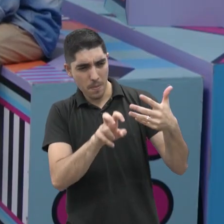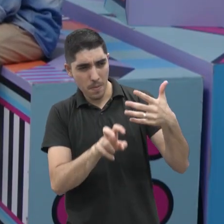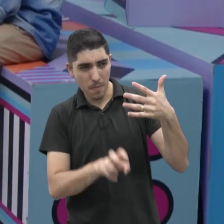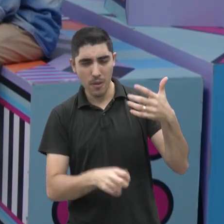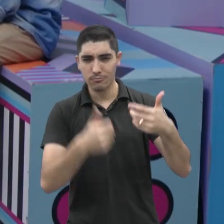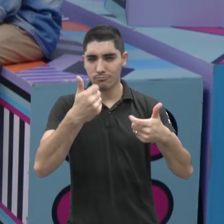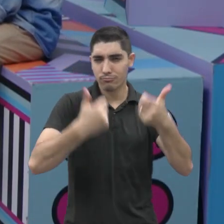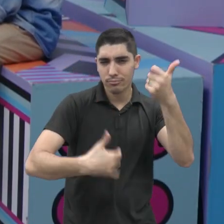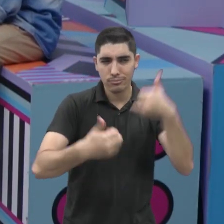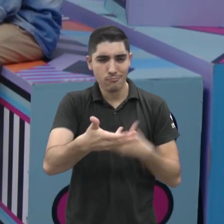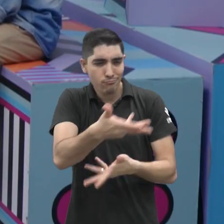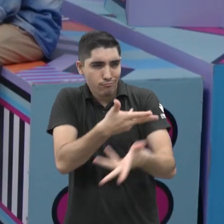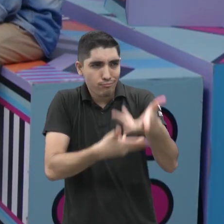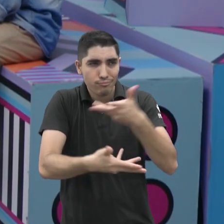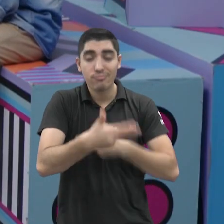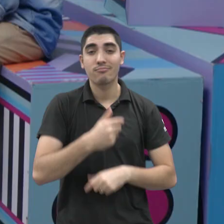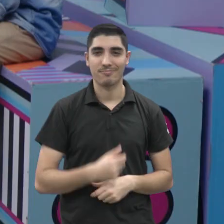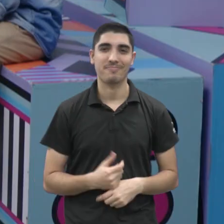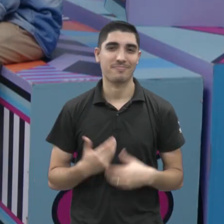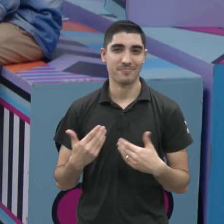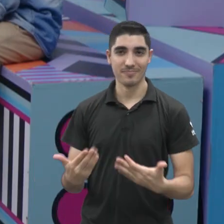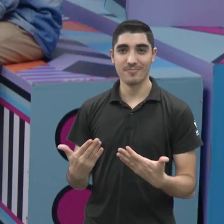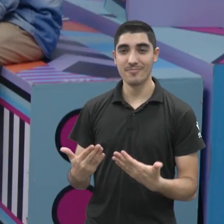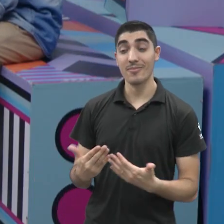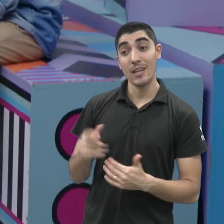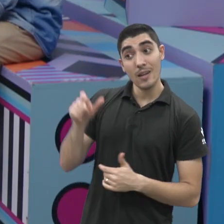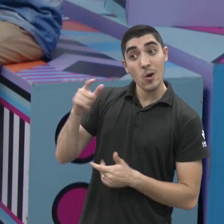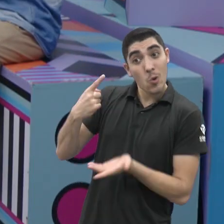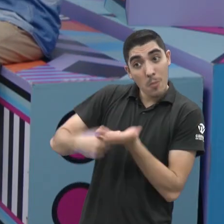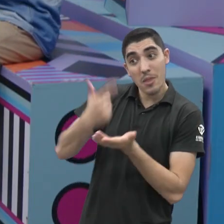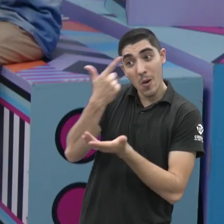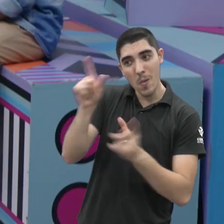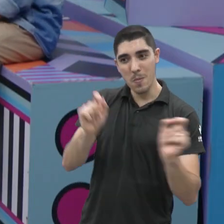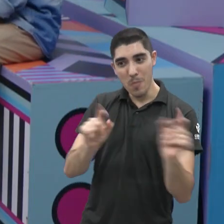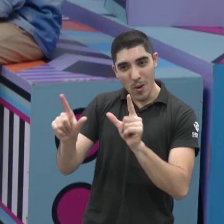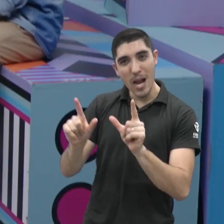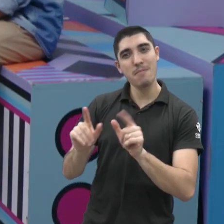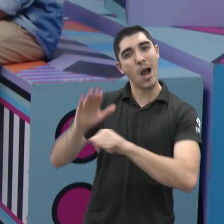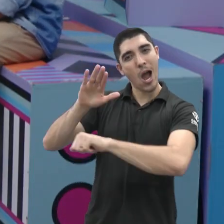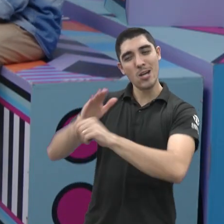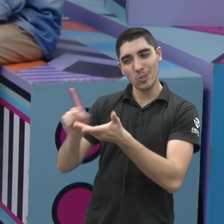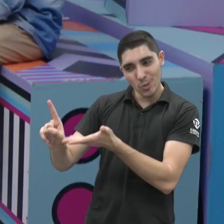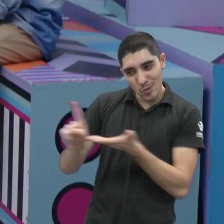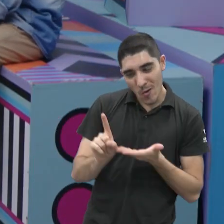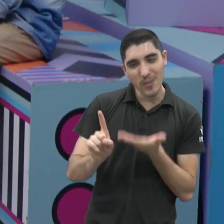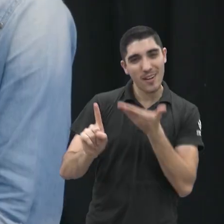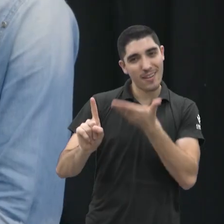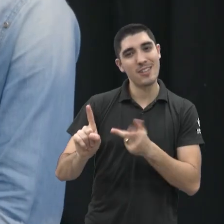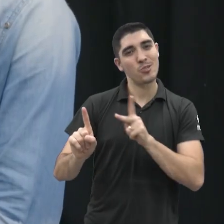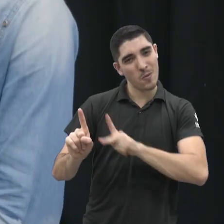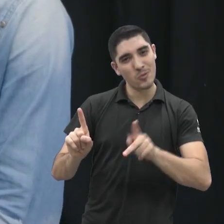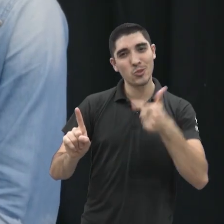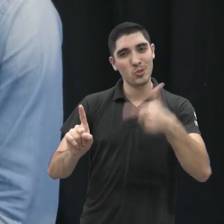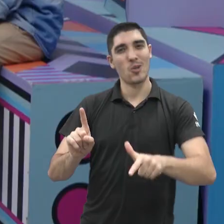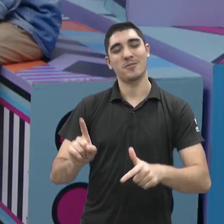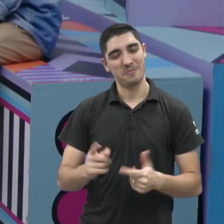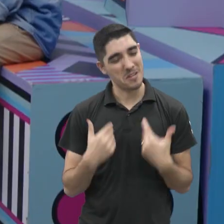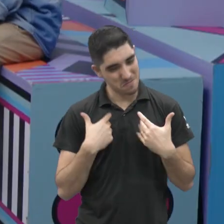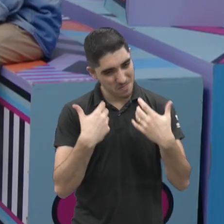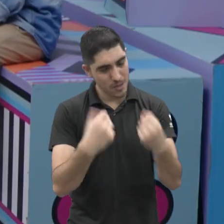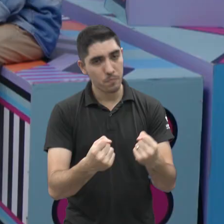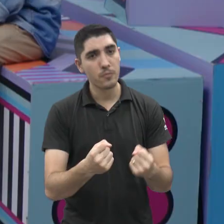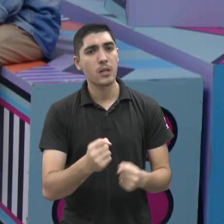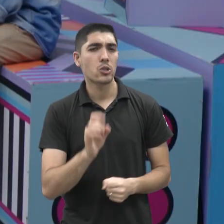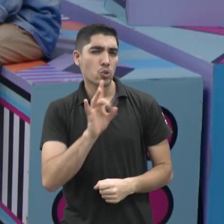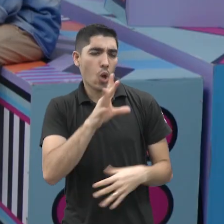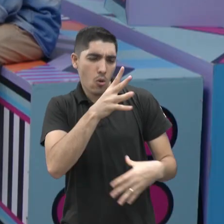vários episódios aí para conversar. Vamos chamar o professor em outros programas para a gente dar andamento na conversa. Vamos lá. Inclusive,